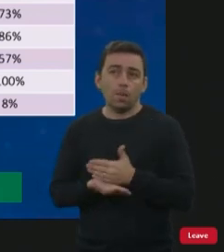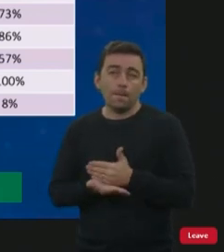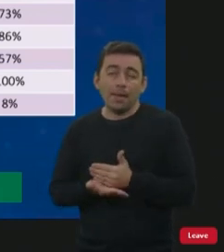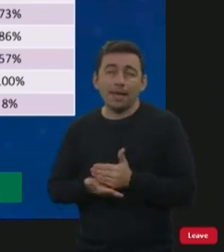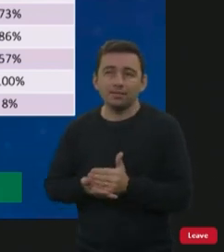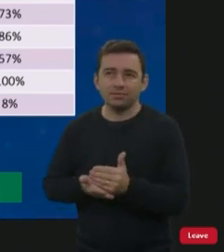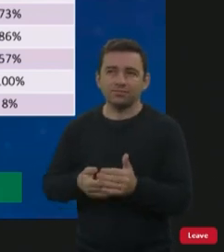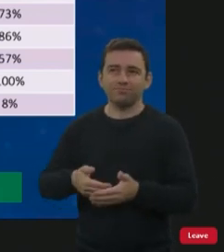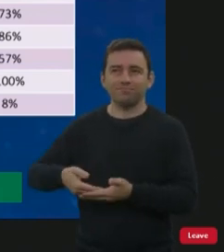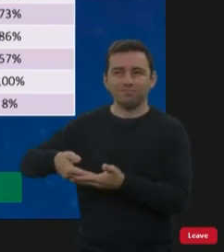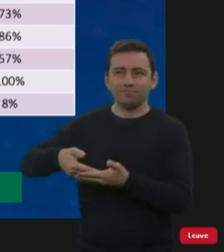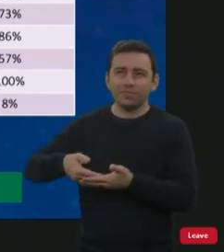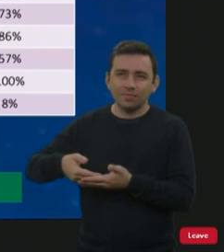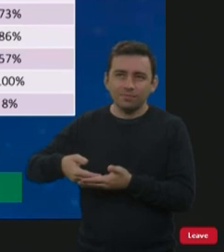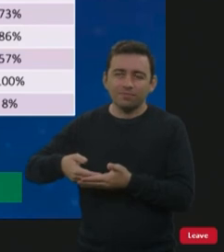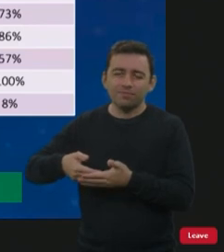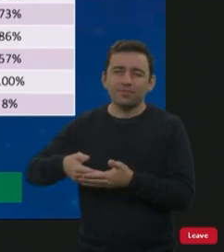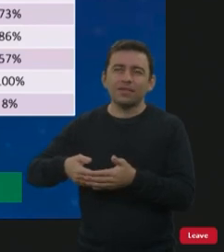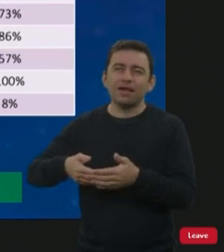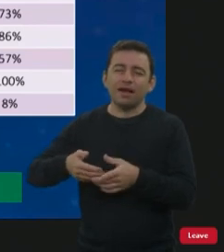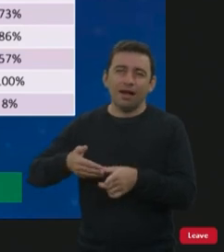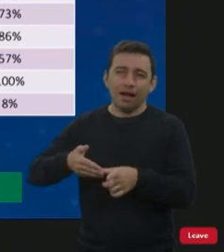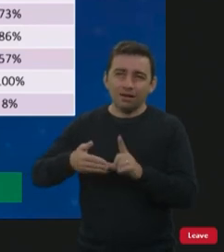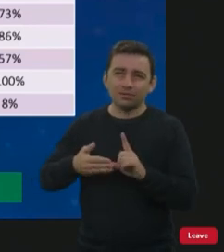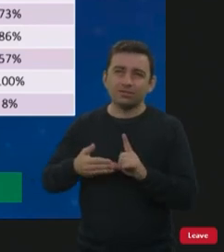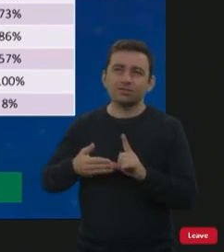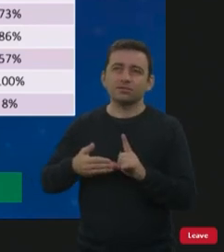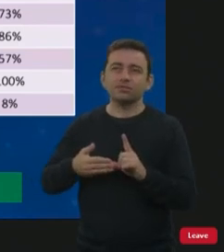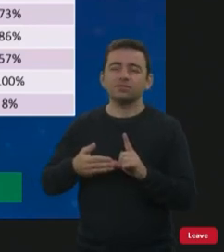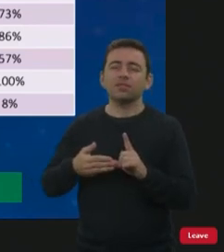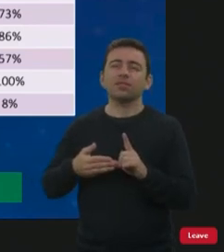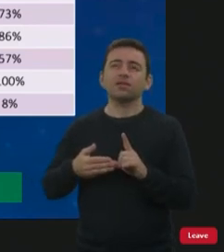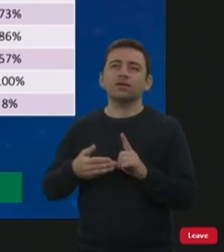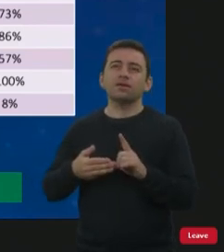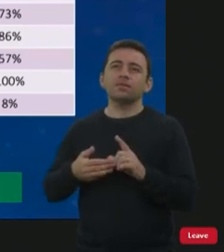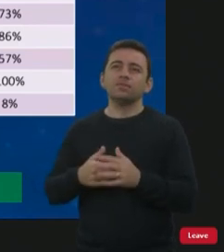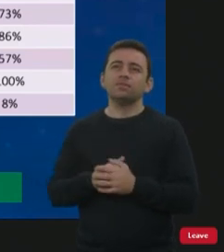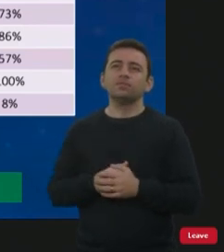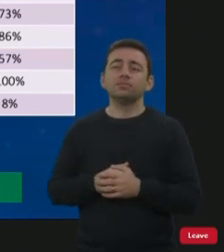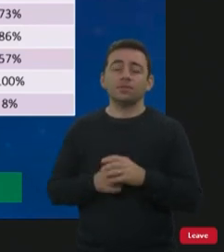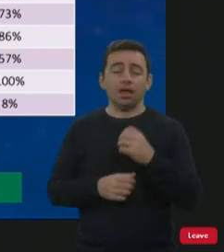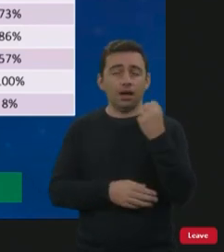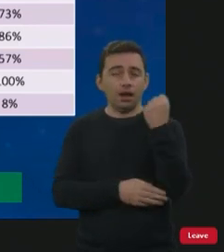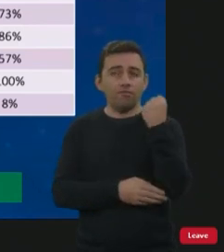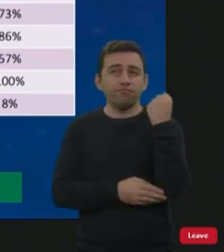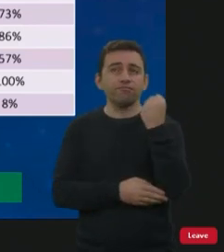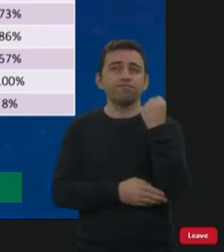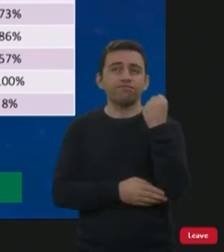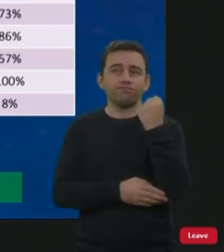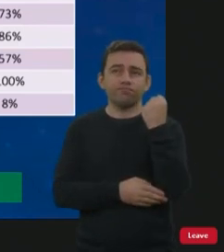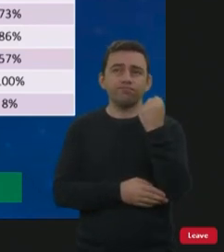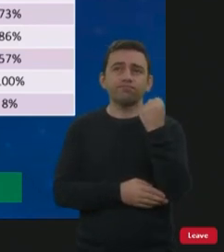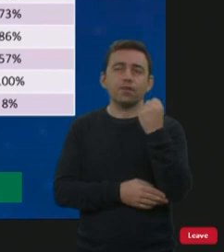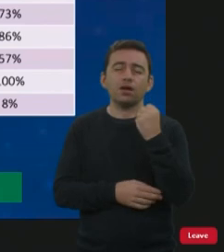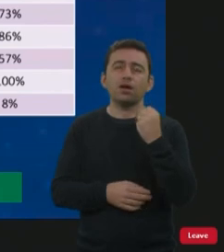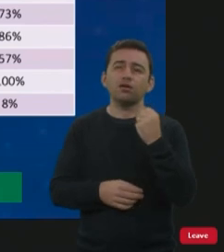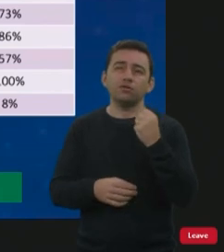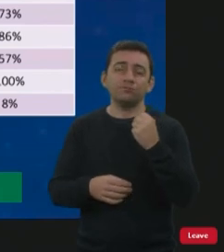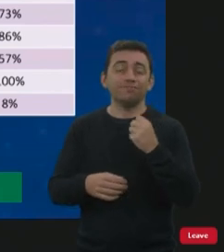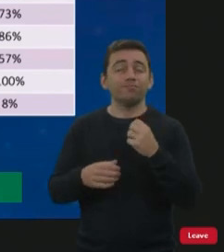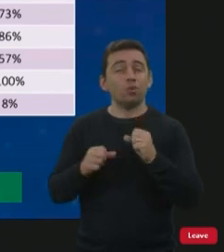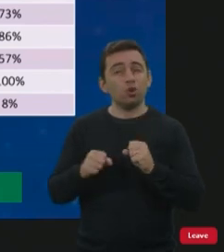precoce costumam ter um quadro mais grave, né, uma sobrevida menor